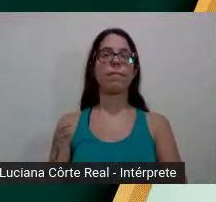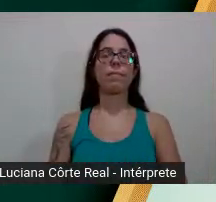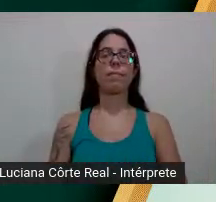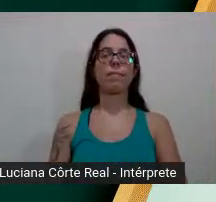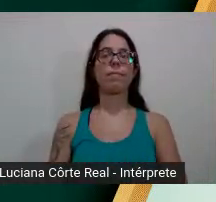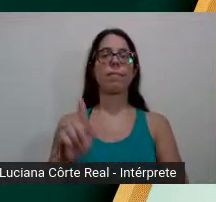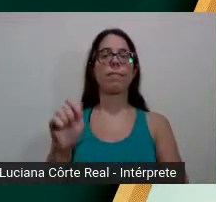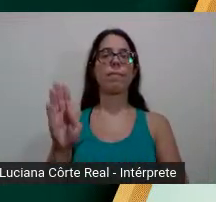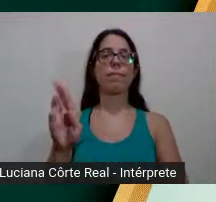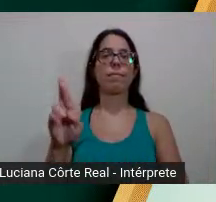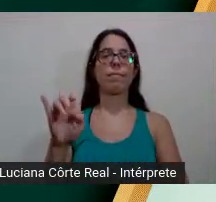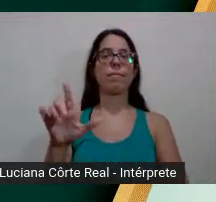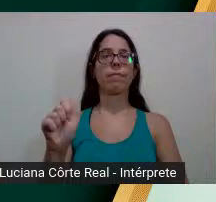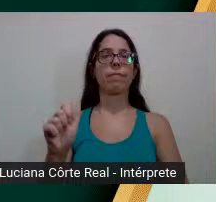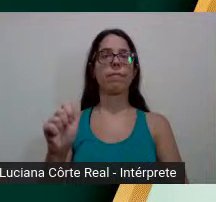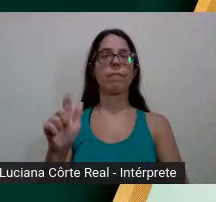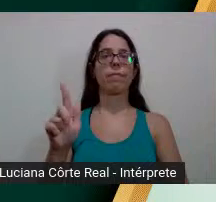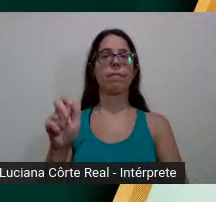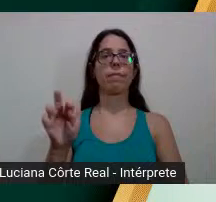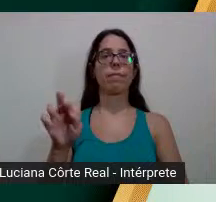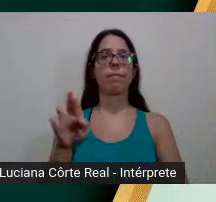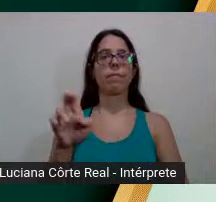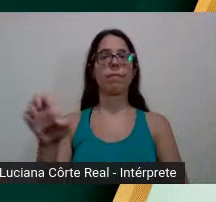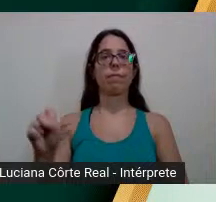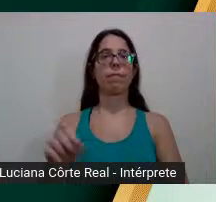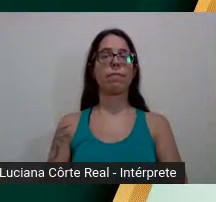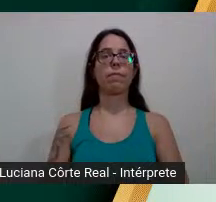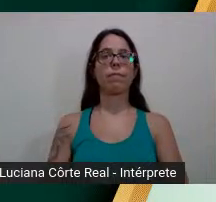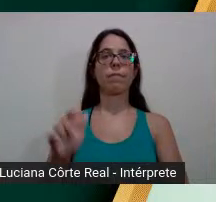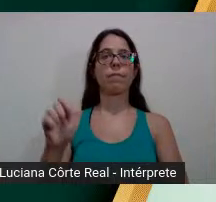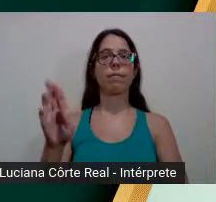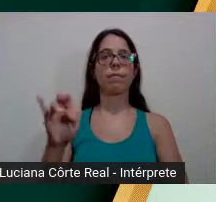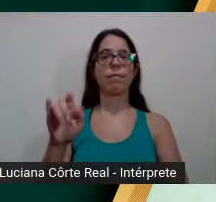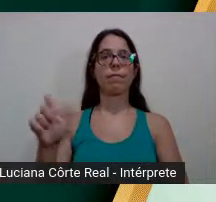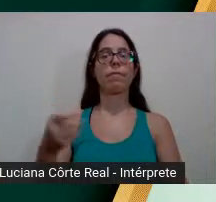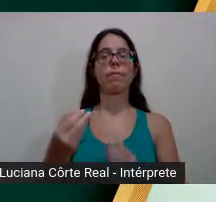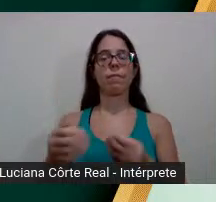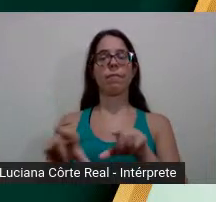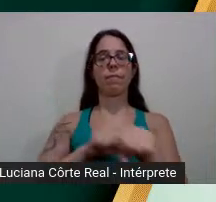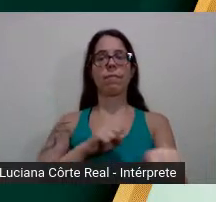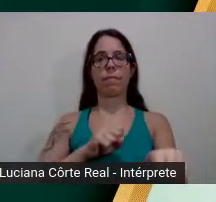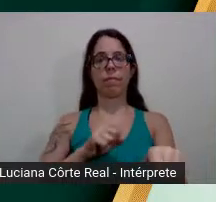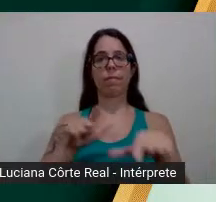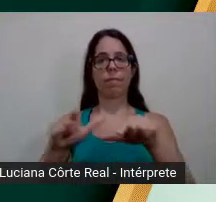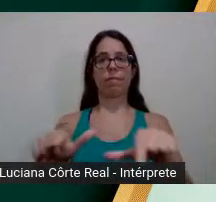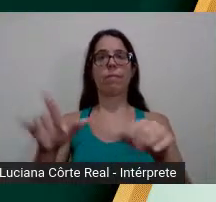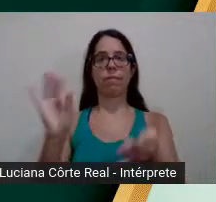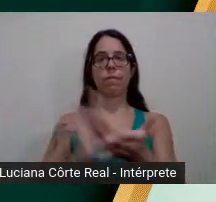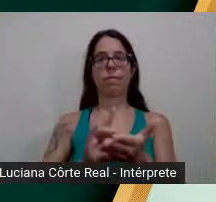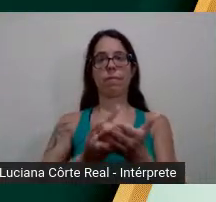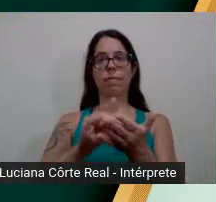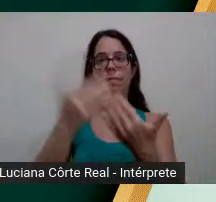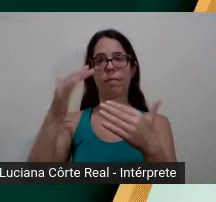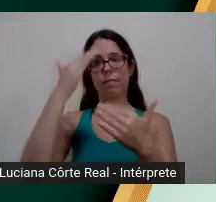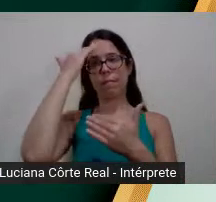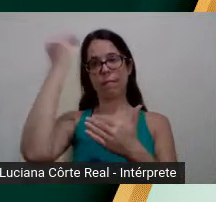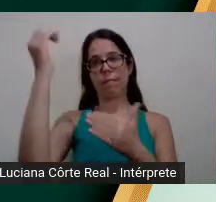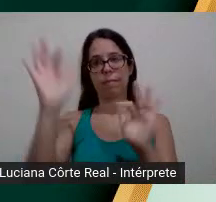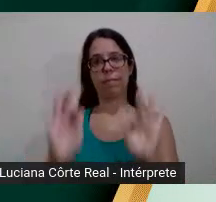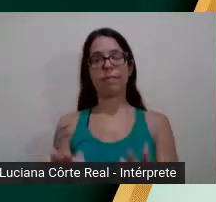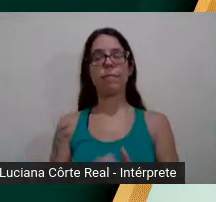Gabriela Madruga Guterres. Gabriela, confiro-te o grau. Parabéns, felicidades, muito sucesso.